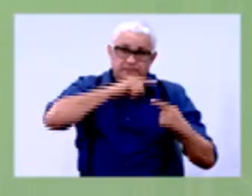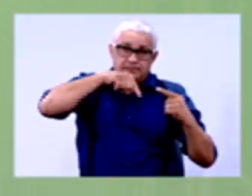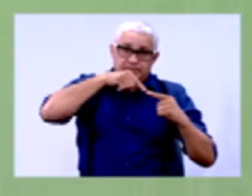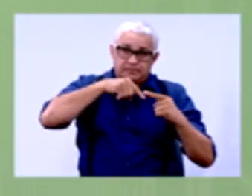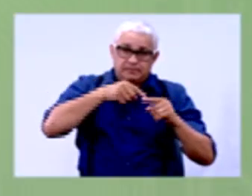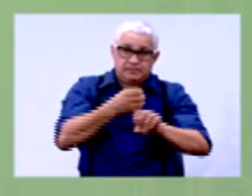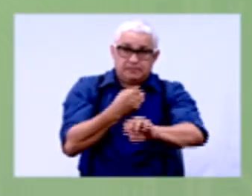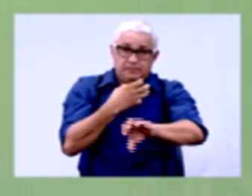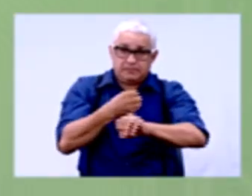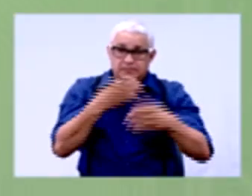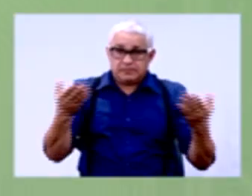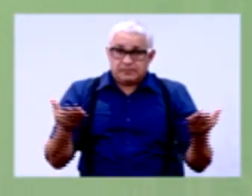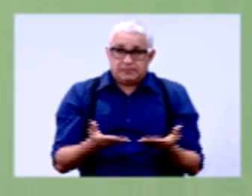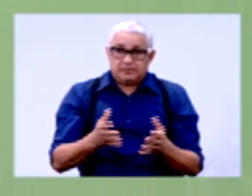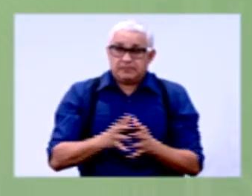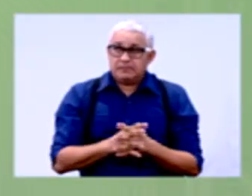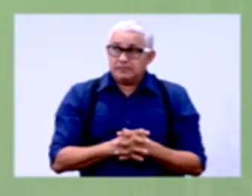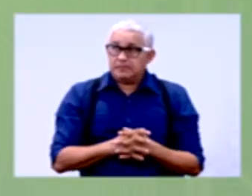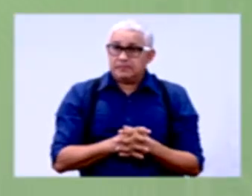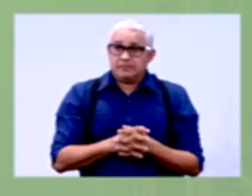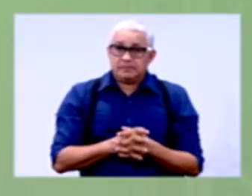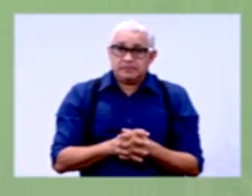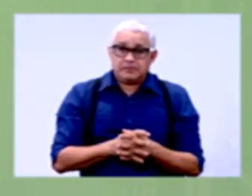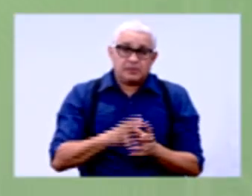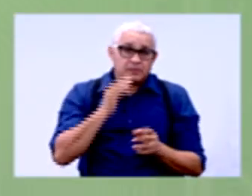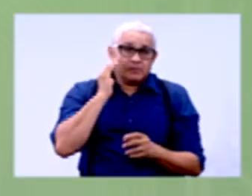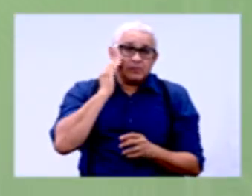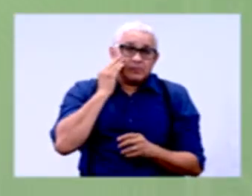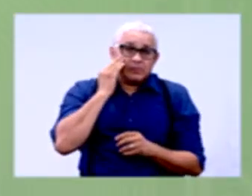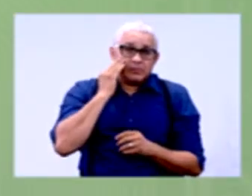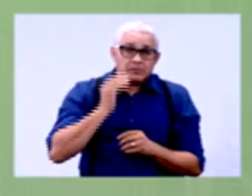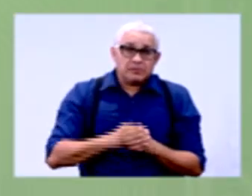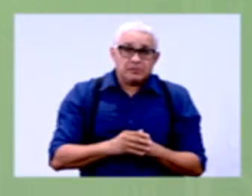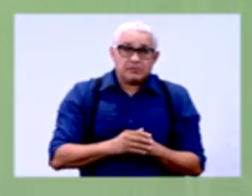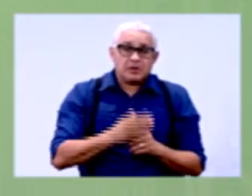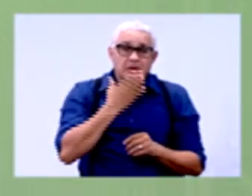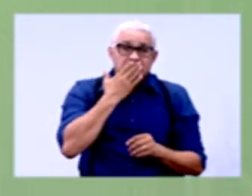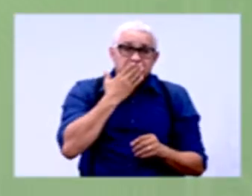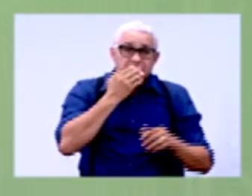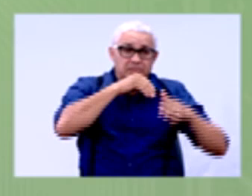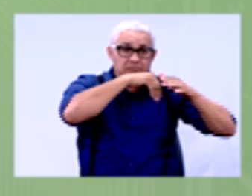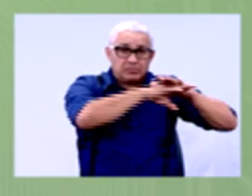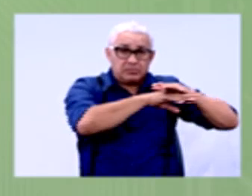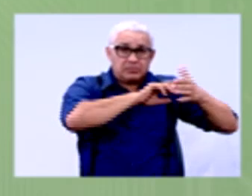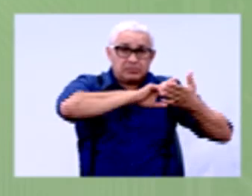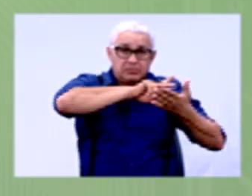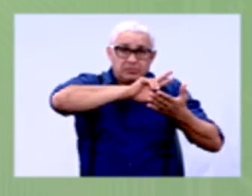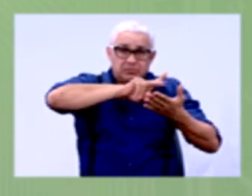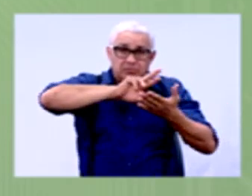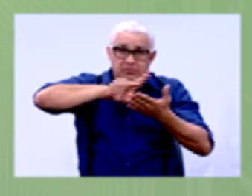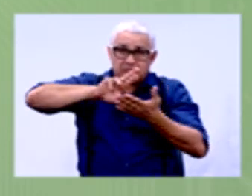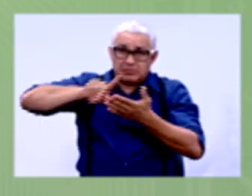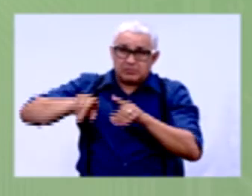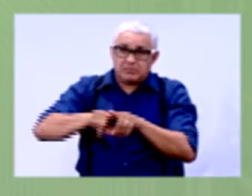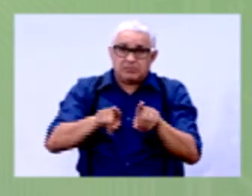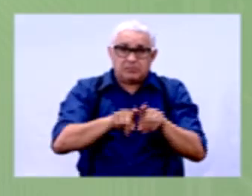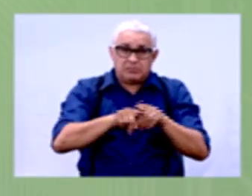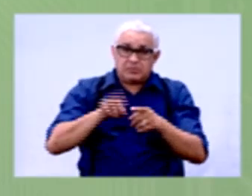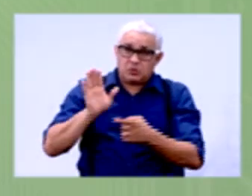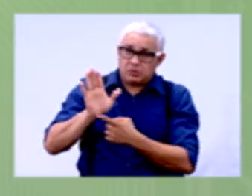nossa teleaula de hoje é compreender os tipos de armazenamento,